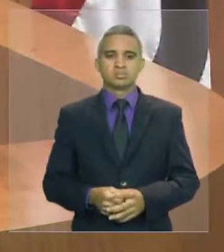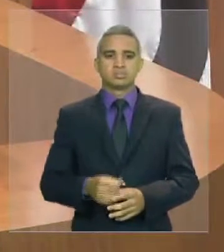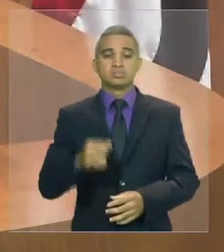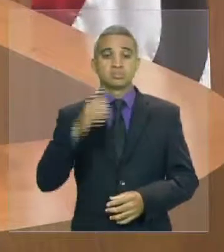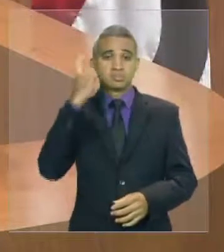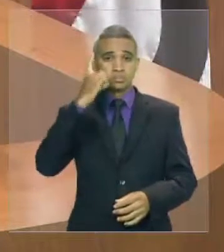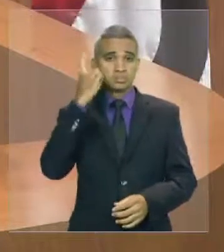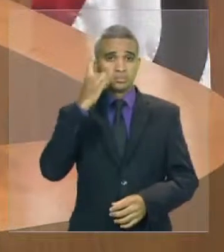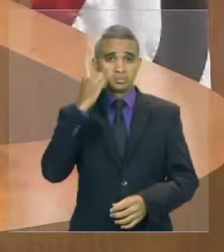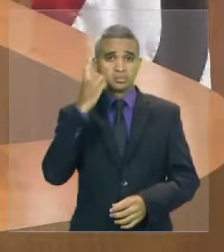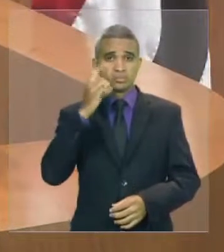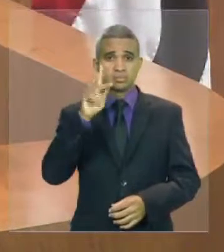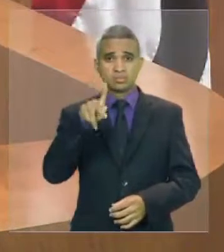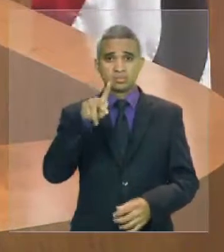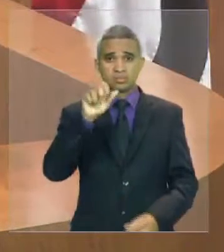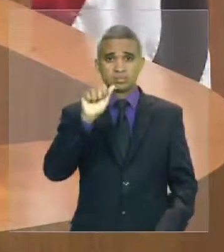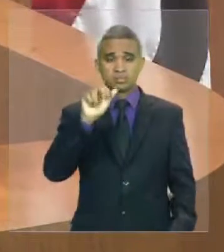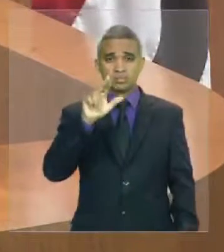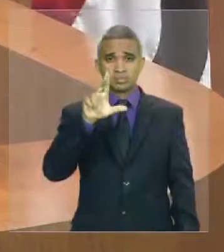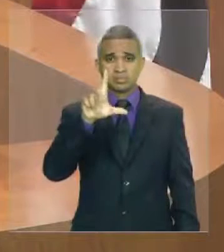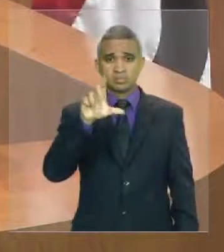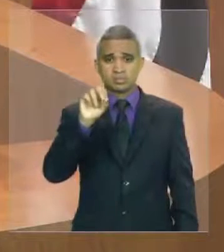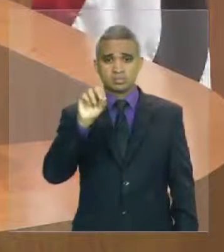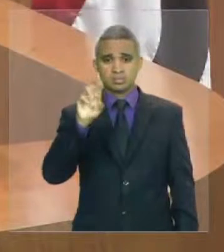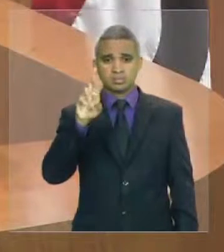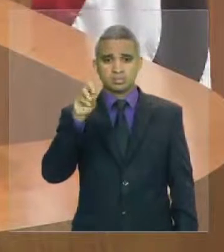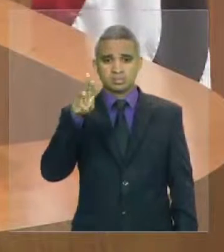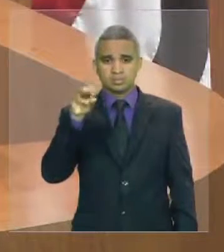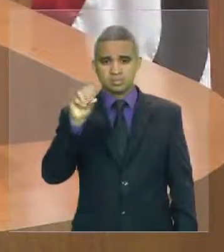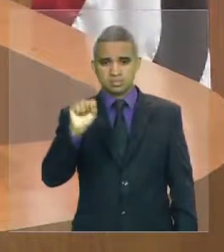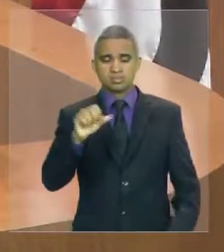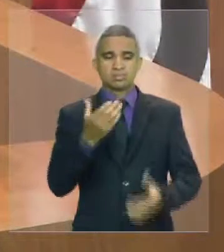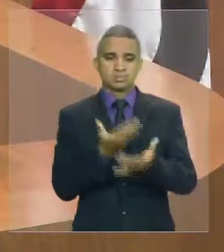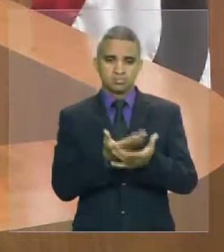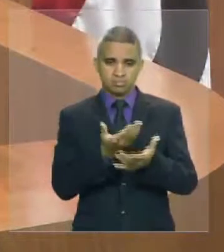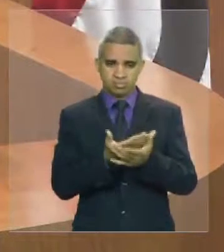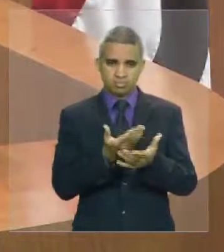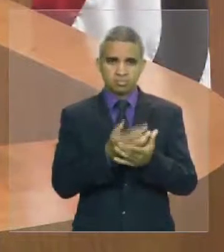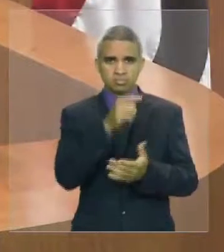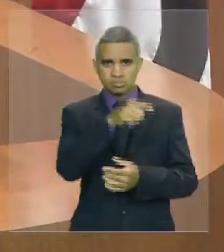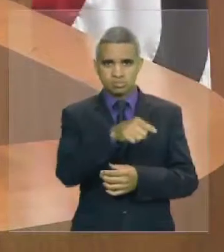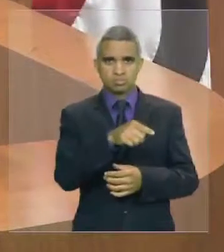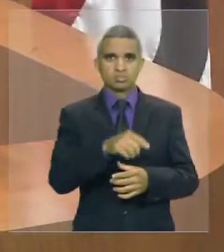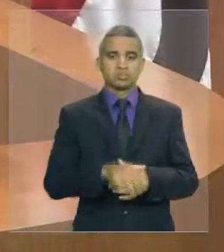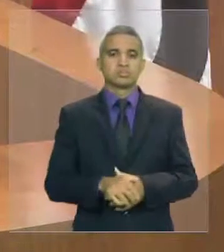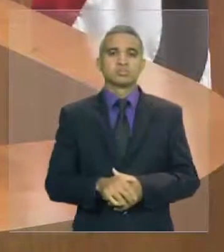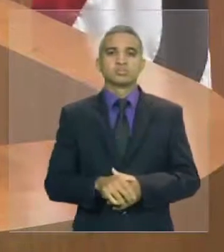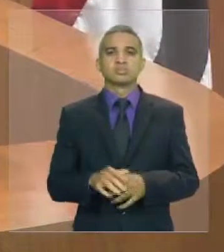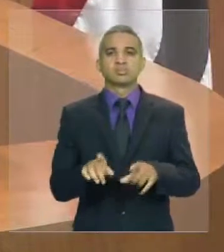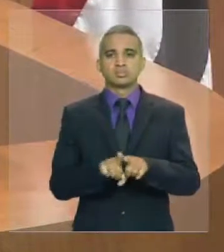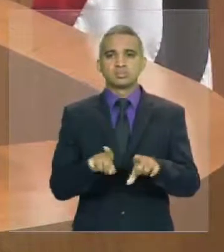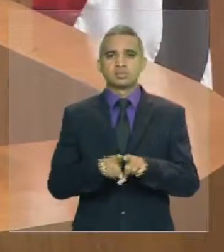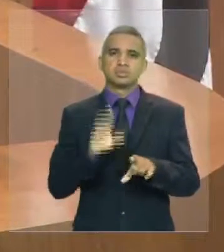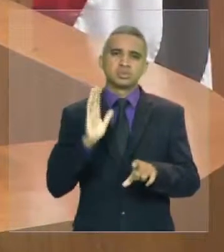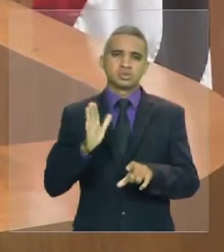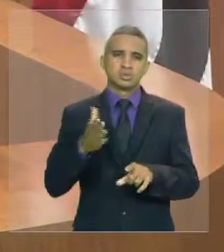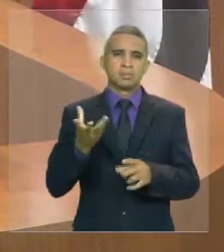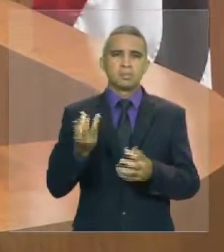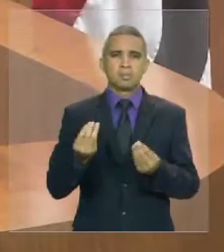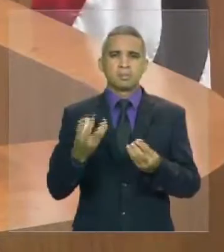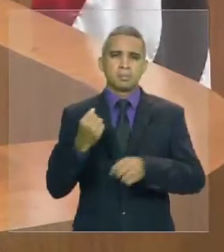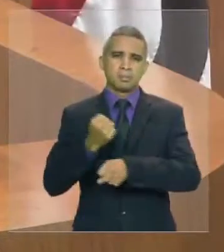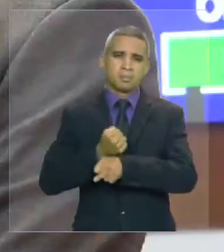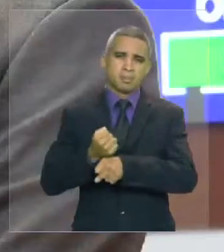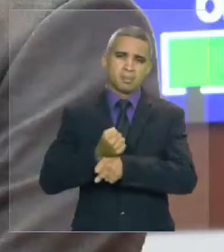naquele colégio do Dr. Paulo Ramos, e aonde passou muita gente, e aquela escola é